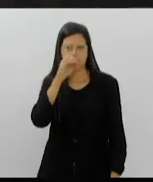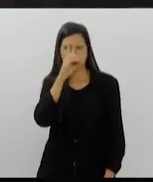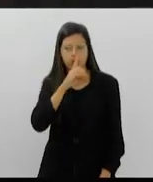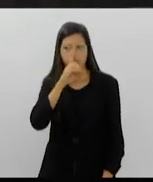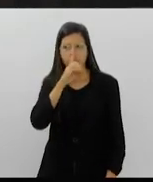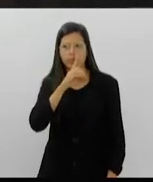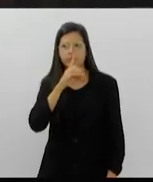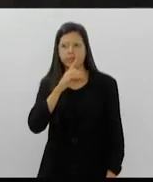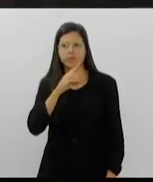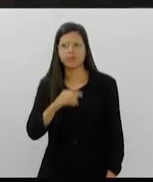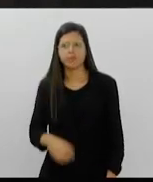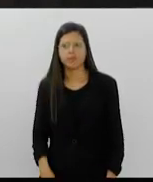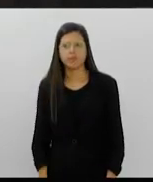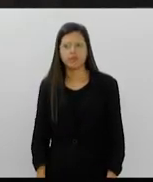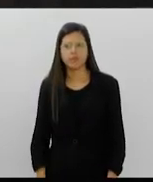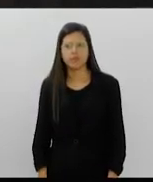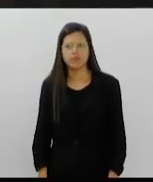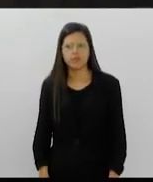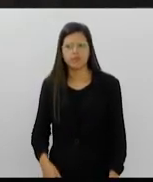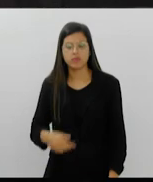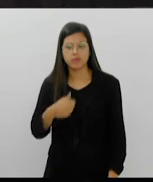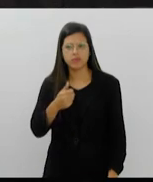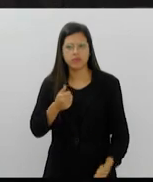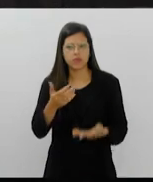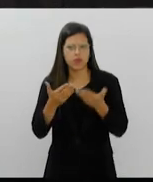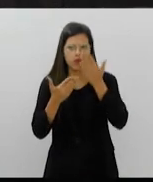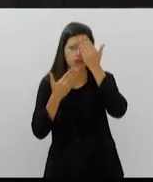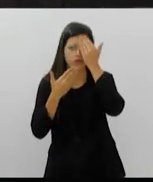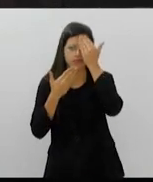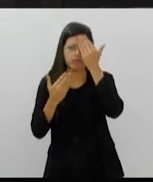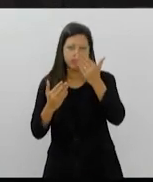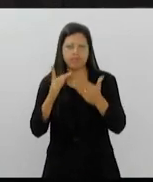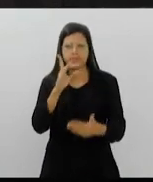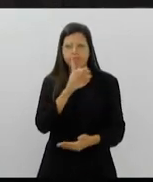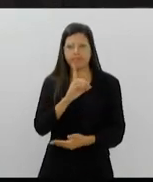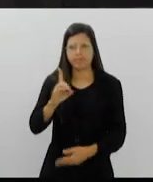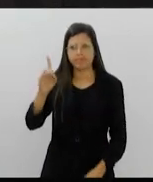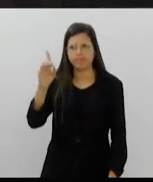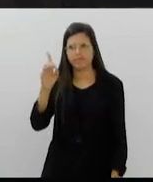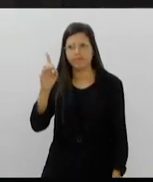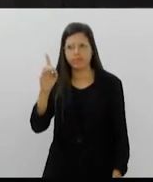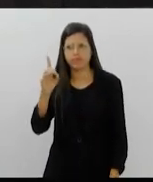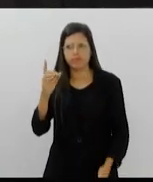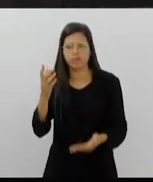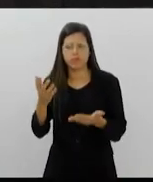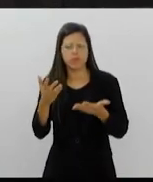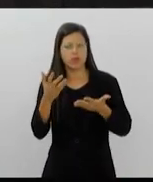Primeiro, quero aqui agradecer a Deus. Quero aqui